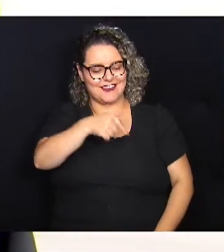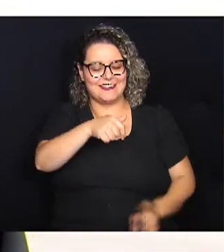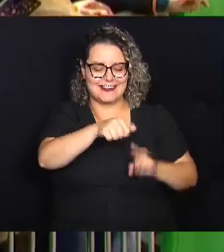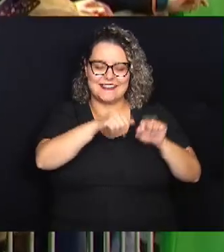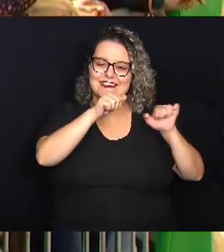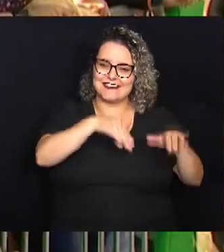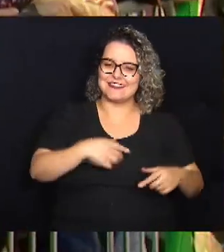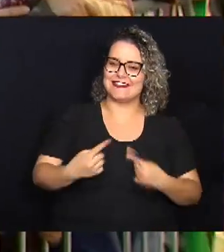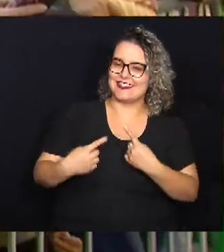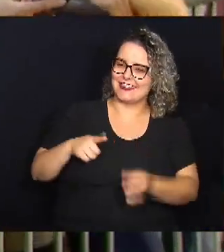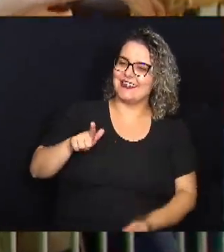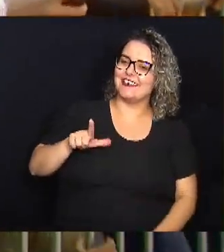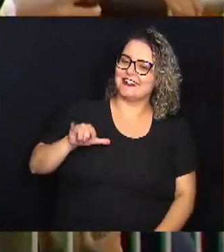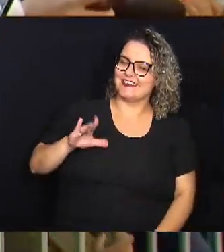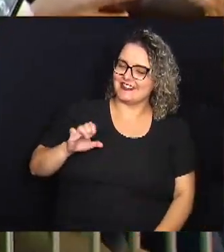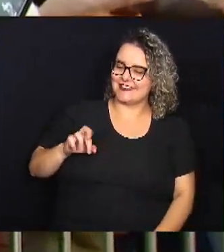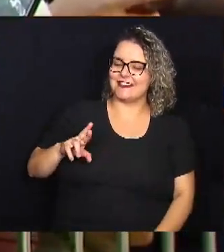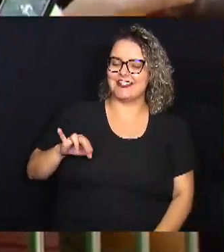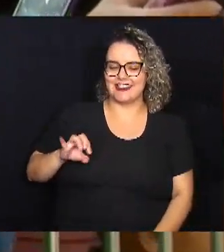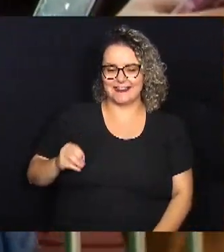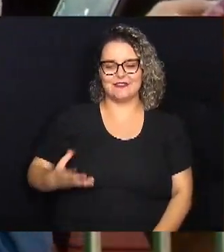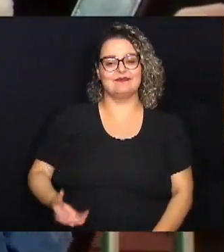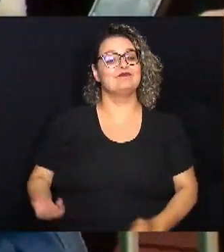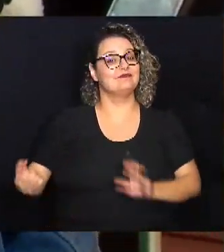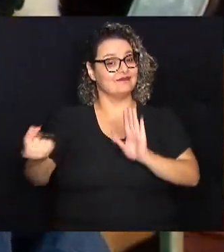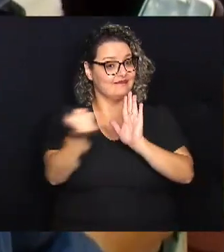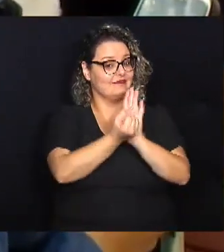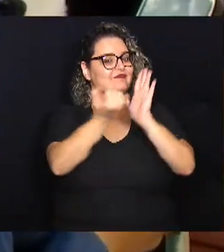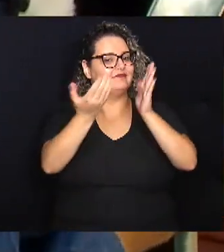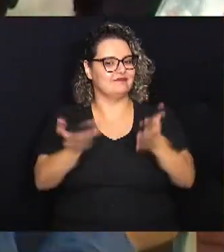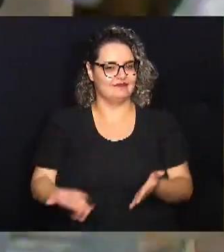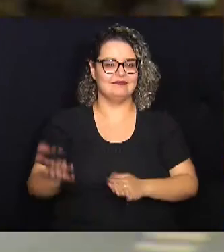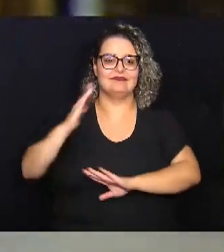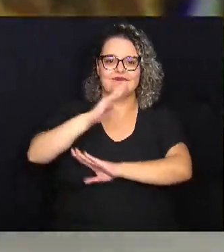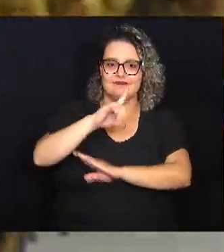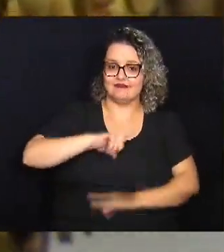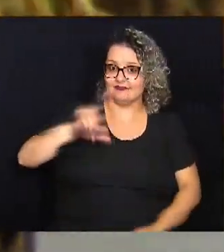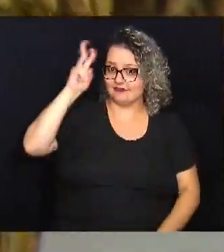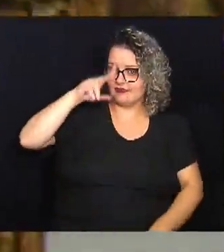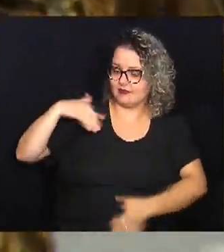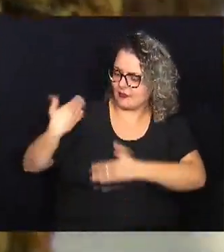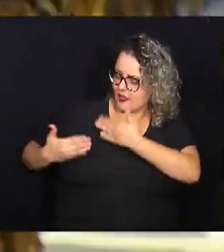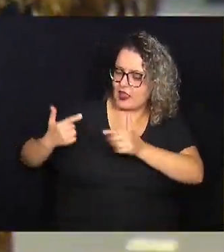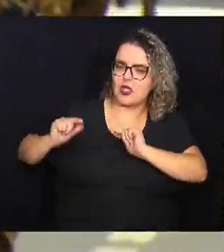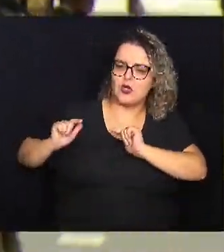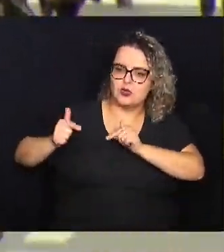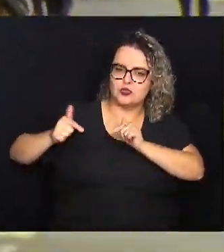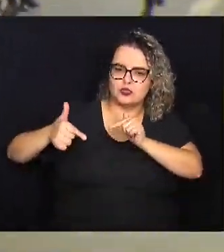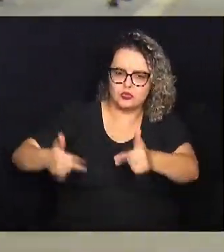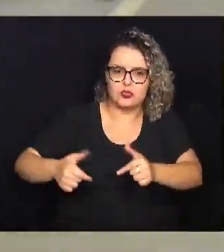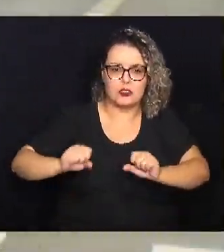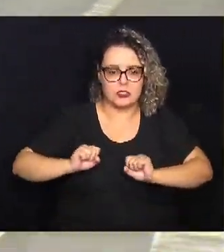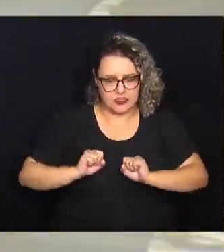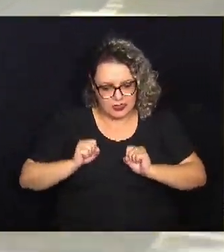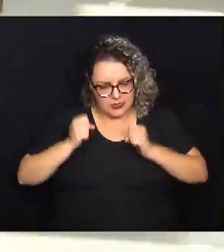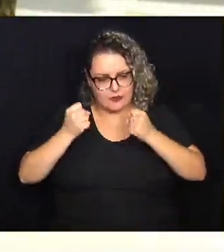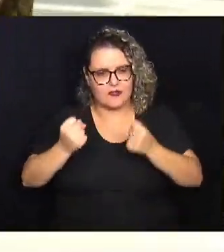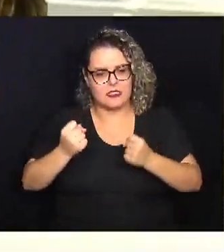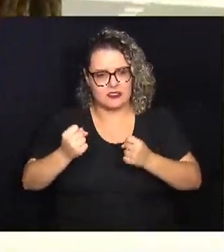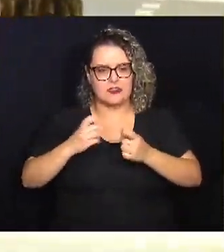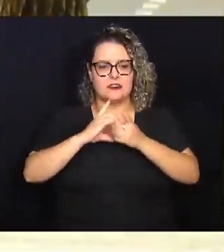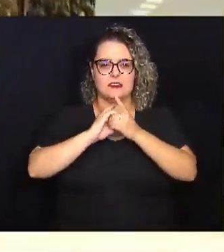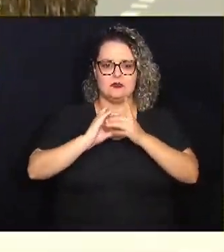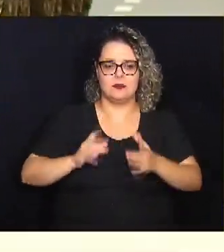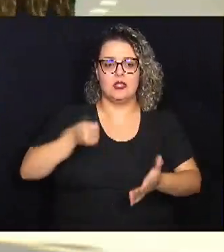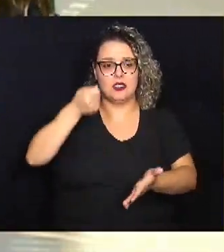Glicério, simboliza isso. A Câmara tem uma história, né, de luta em defesa da democracia, em garantia